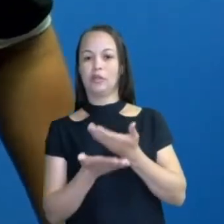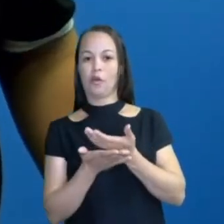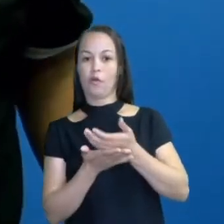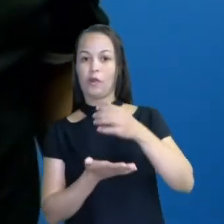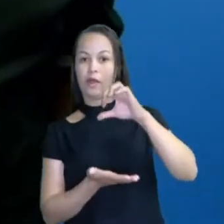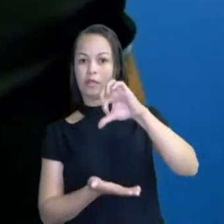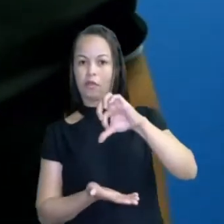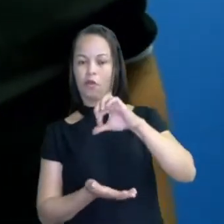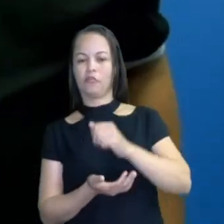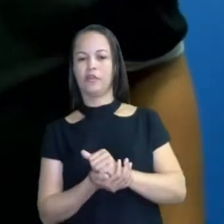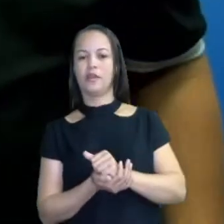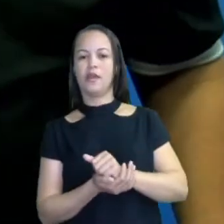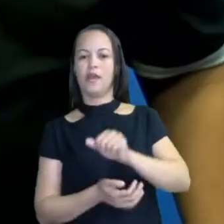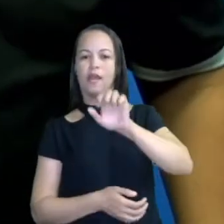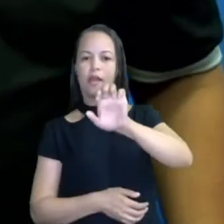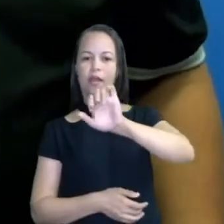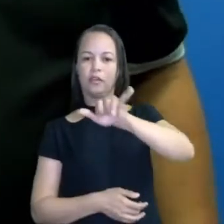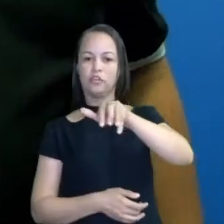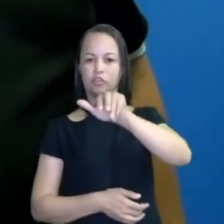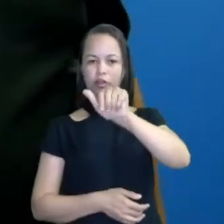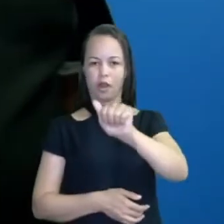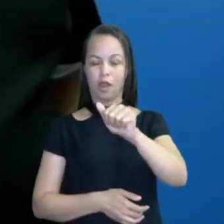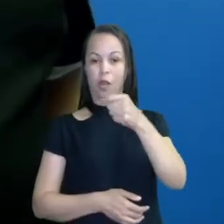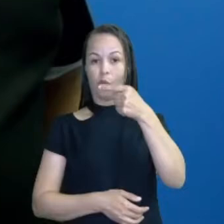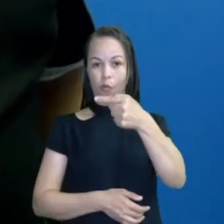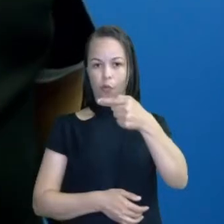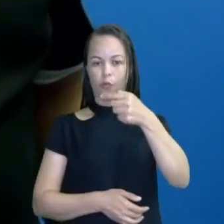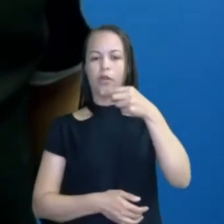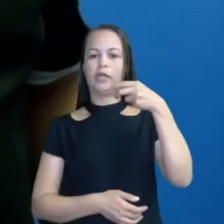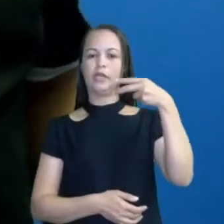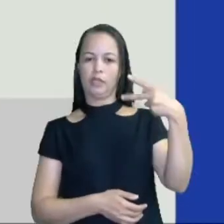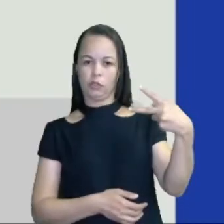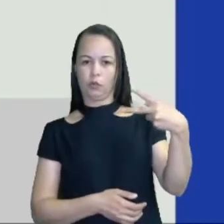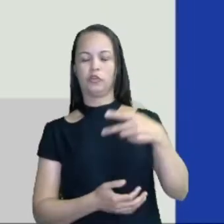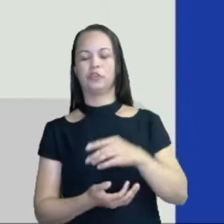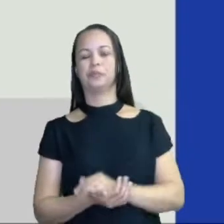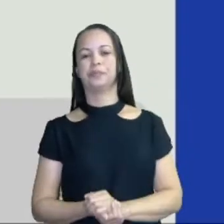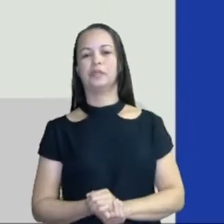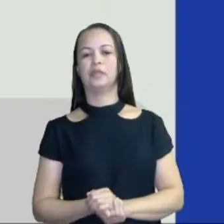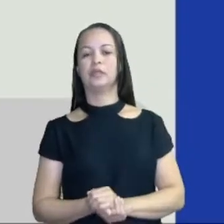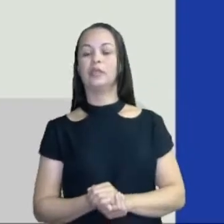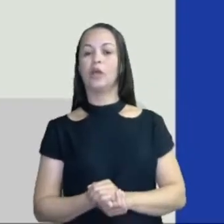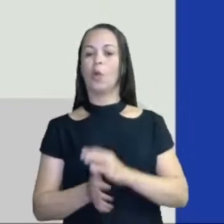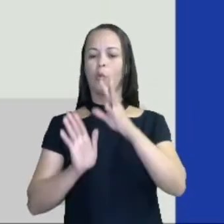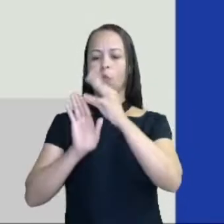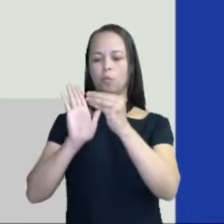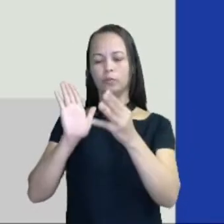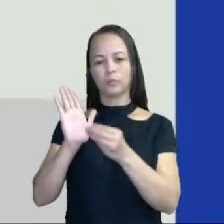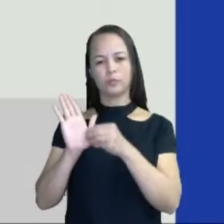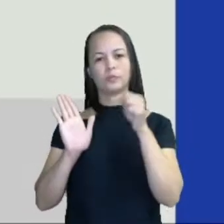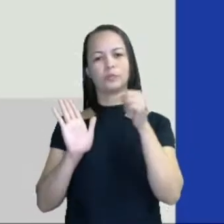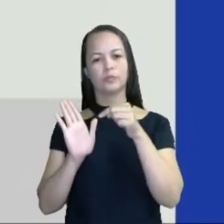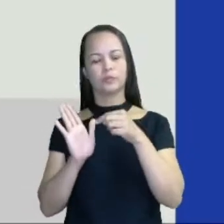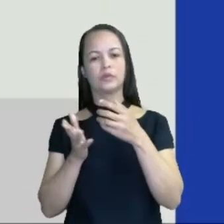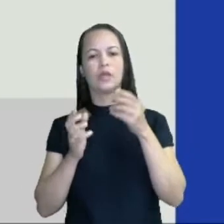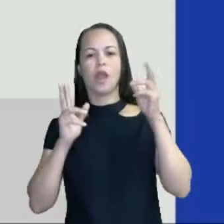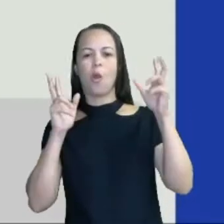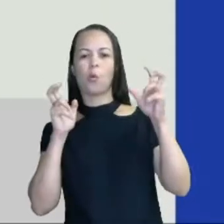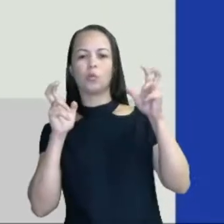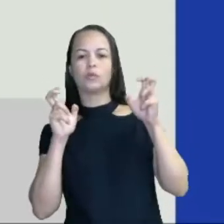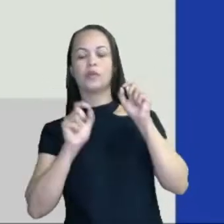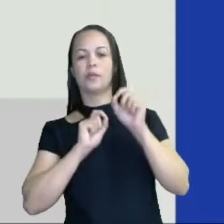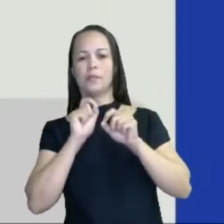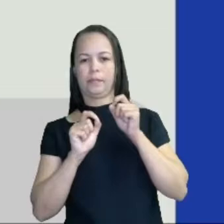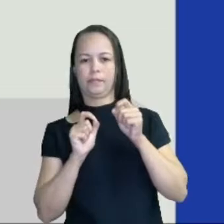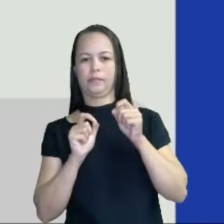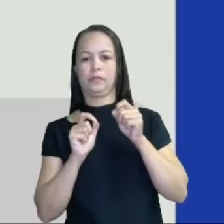aula, EJA 1 e EJA 2. E hoje vamos abordar o seguinte tema: sinais